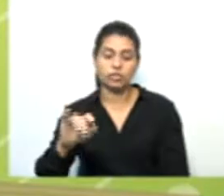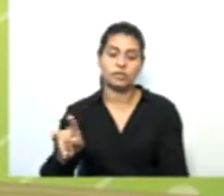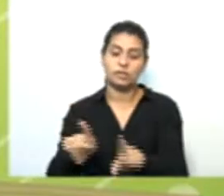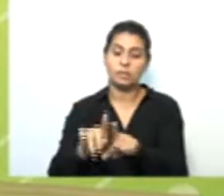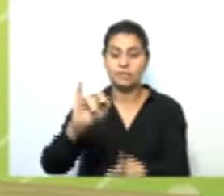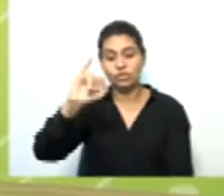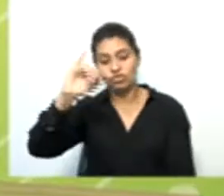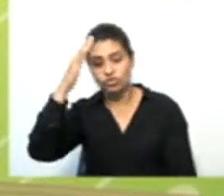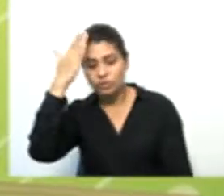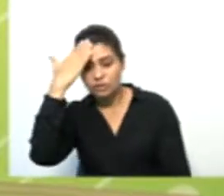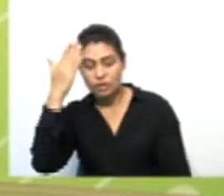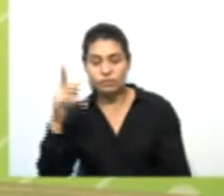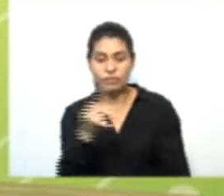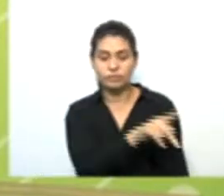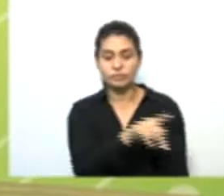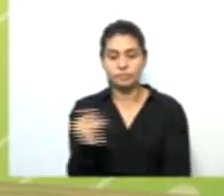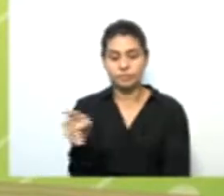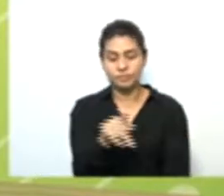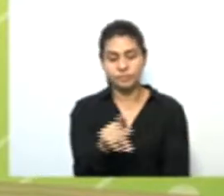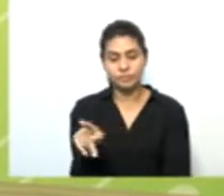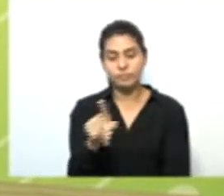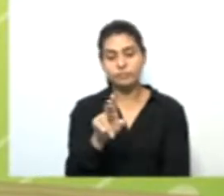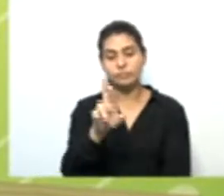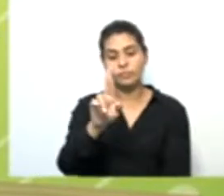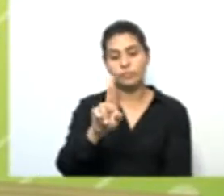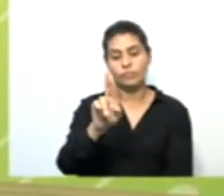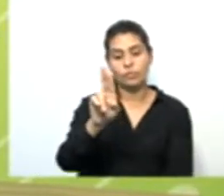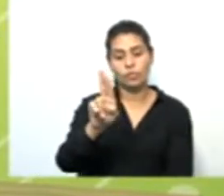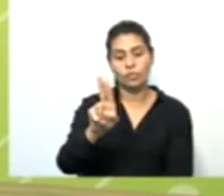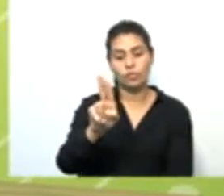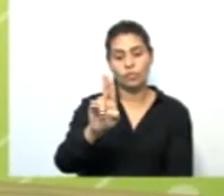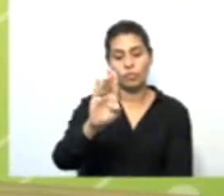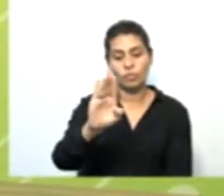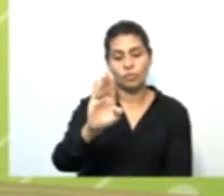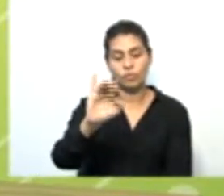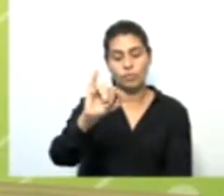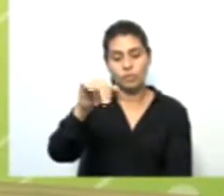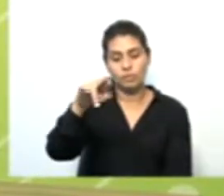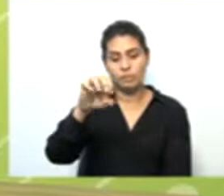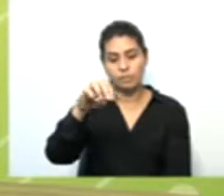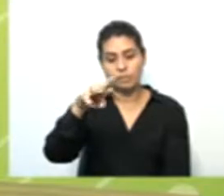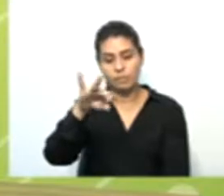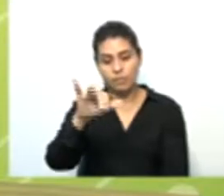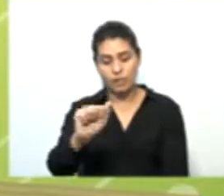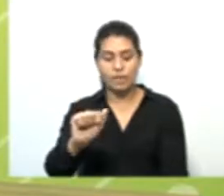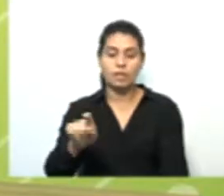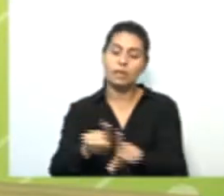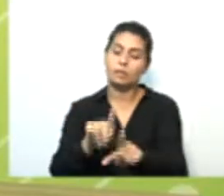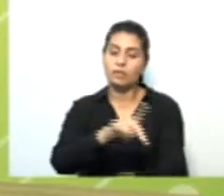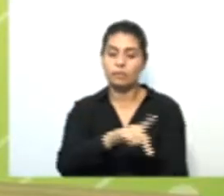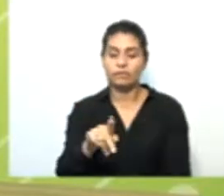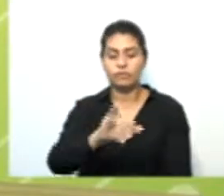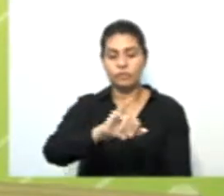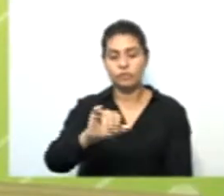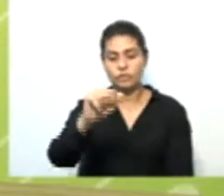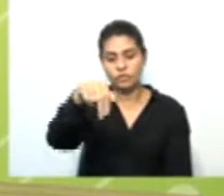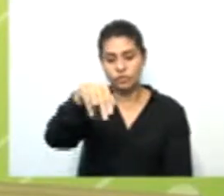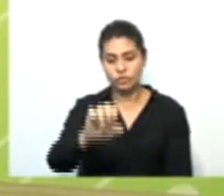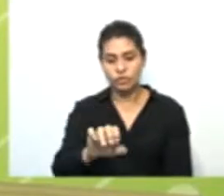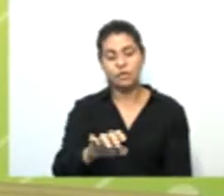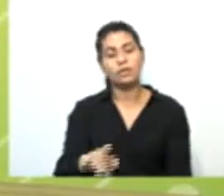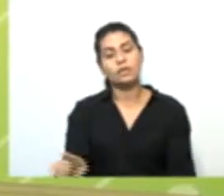da professora Rubi Meire e da Jean Piaget, professora Jane. E também